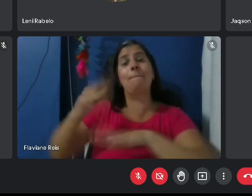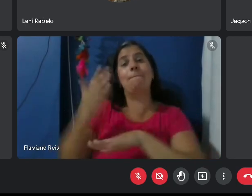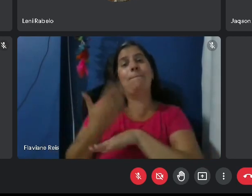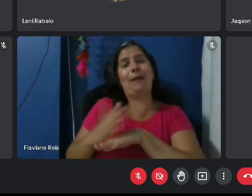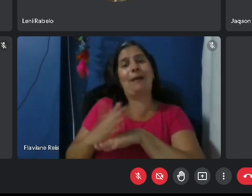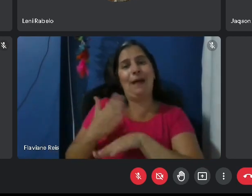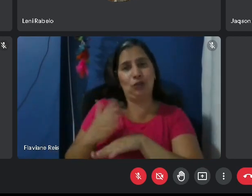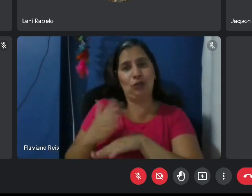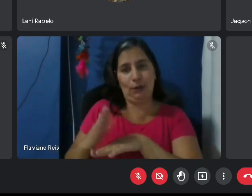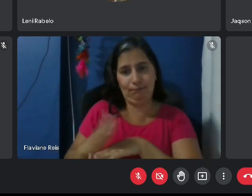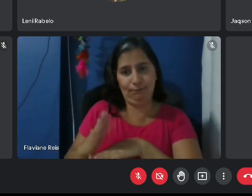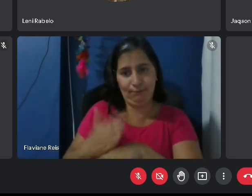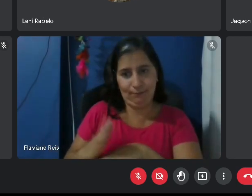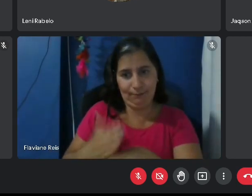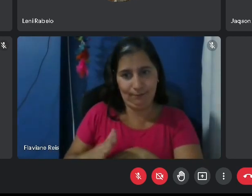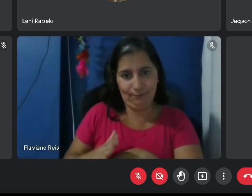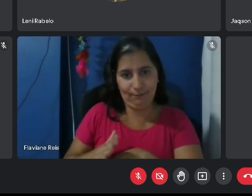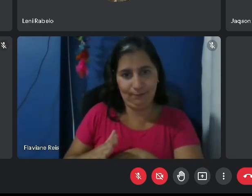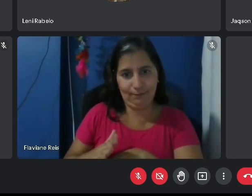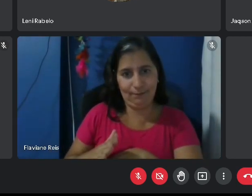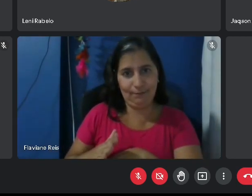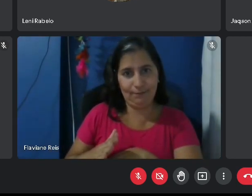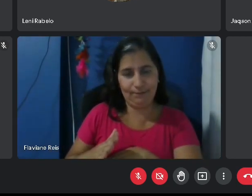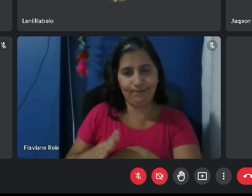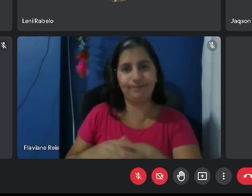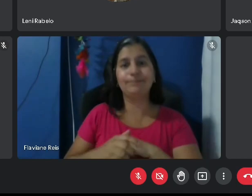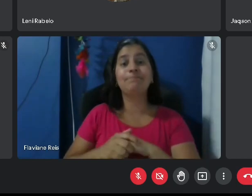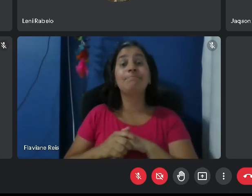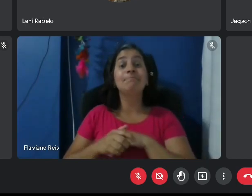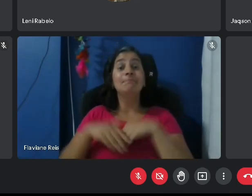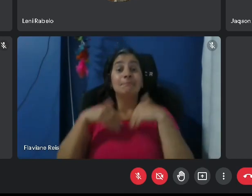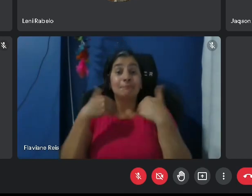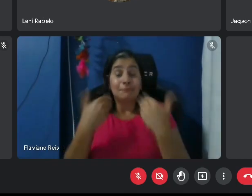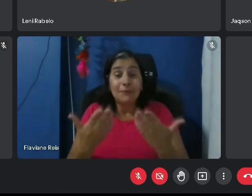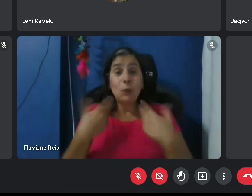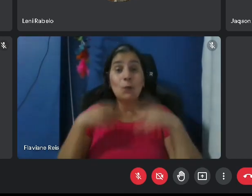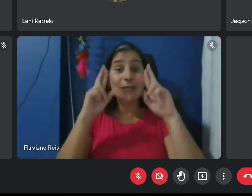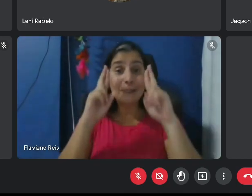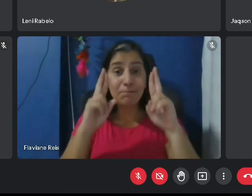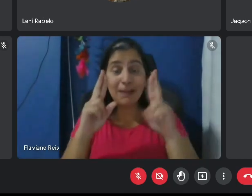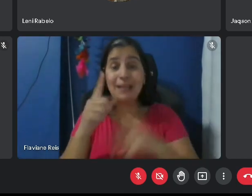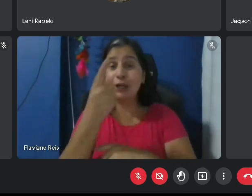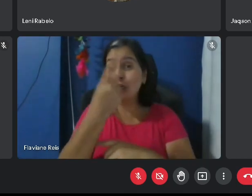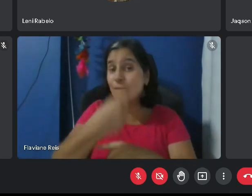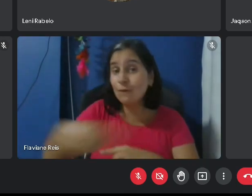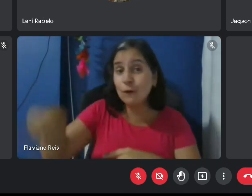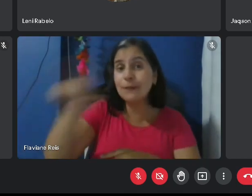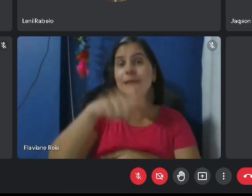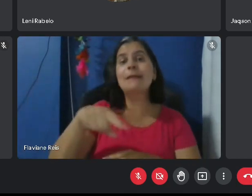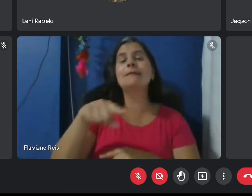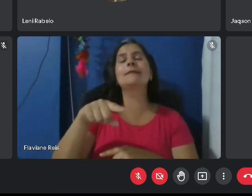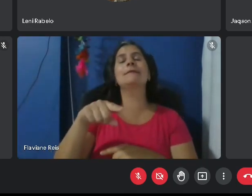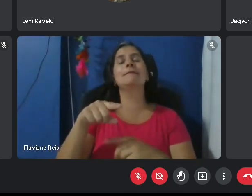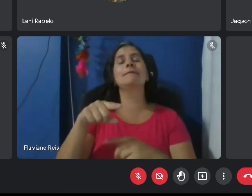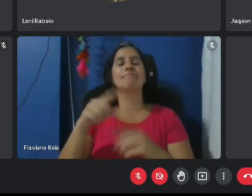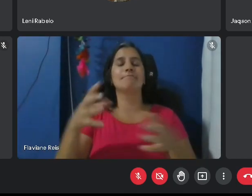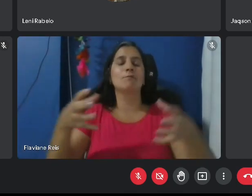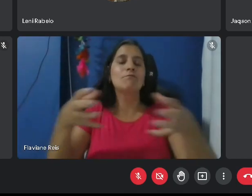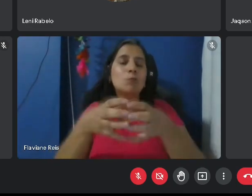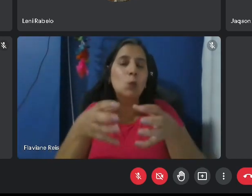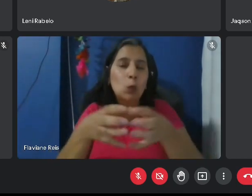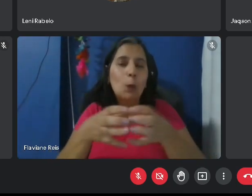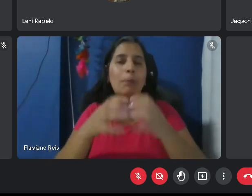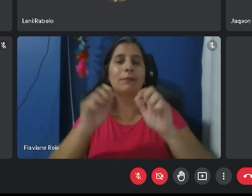mudanças, as melhorias. Então, precisa continuar a praticar essas mudanças. Então, torcemos para